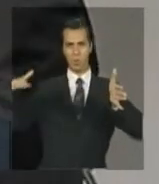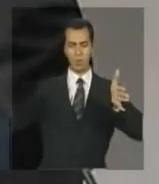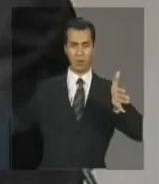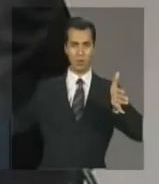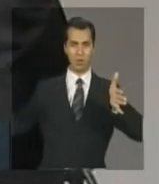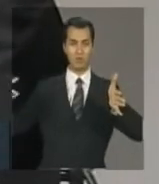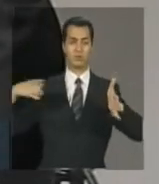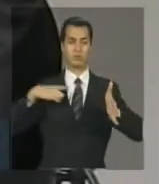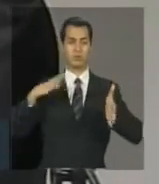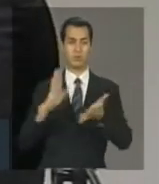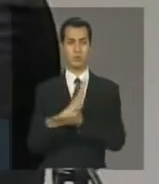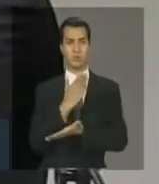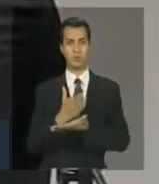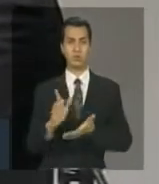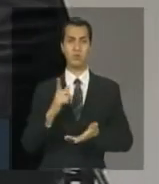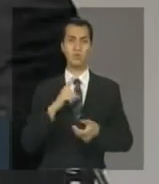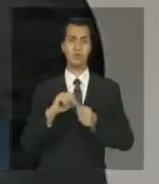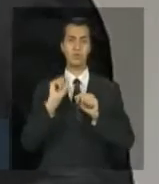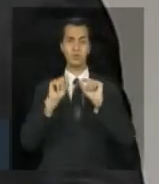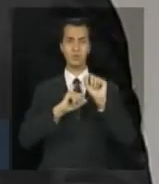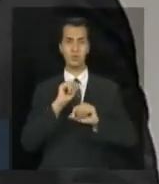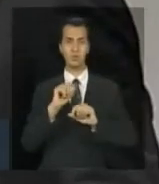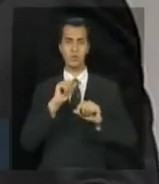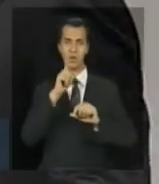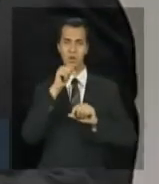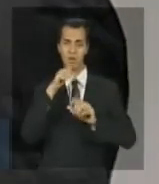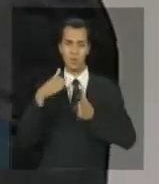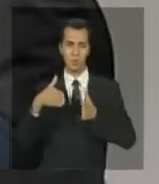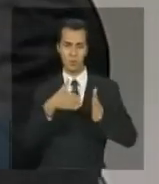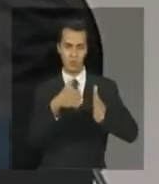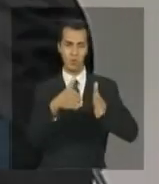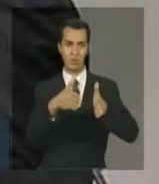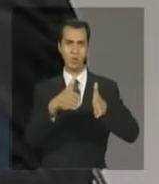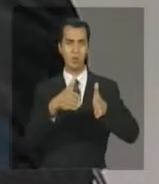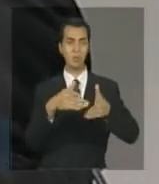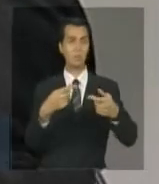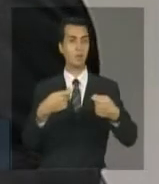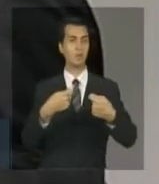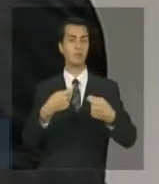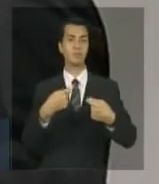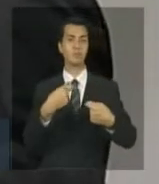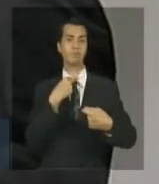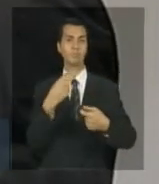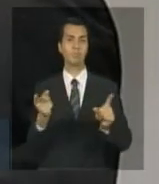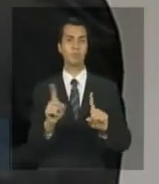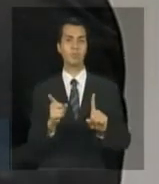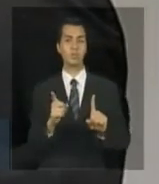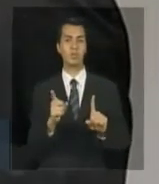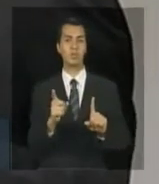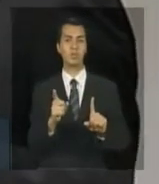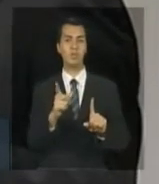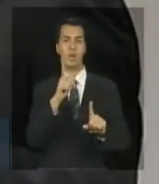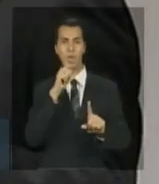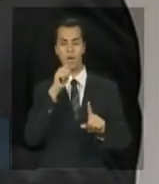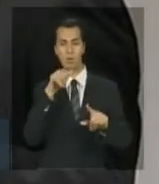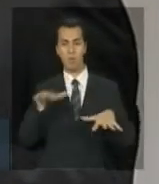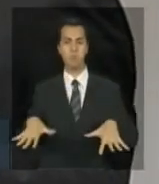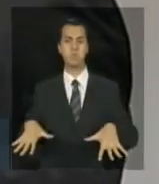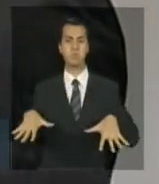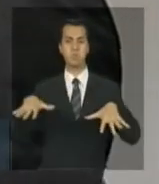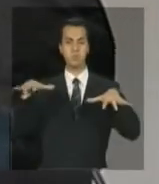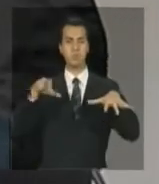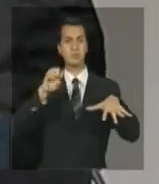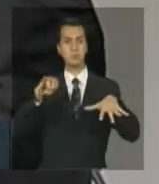a fio d'água e elas não permitem que seja armazenada a água em caso de uma cheia então